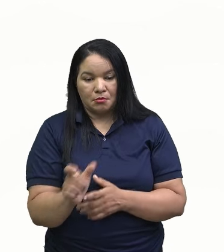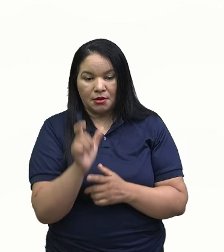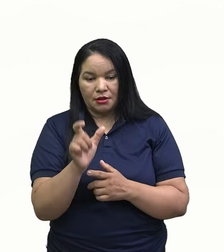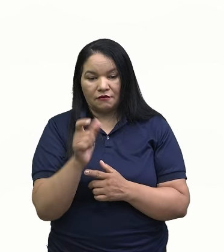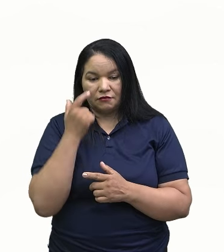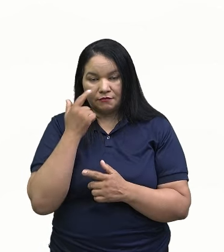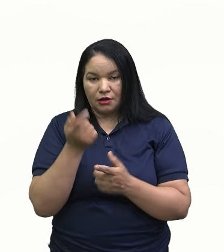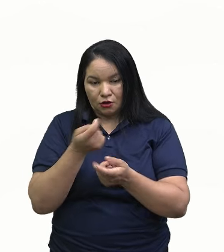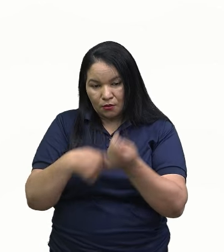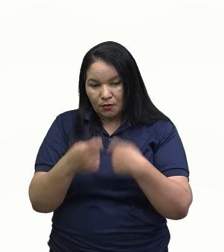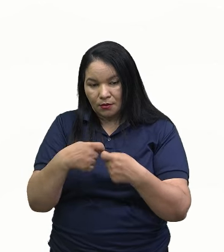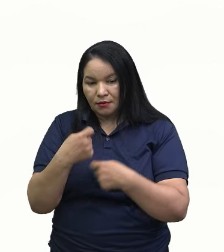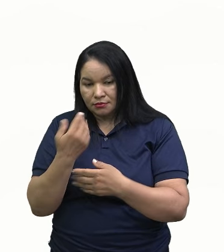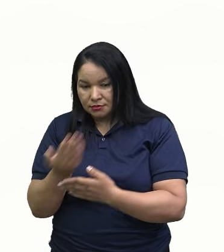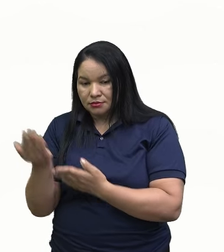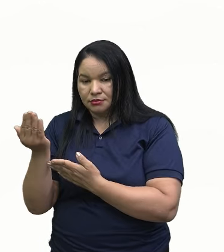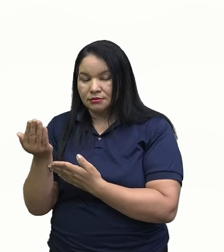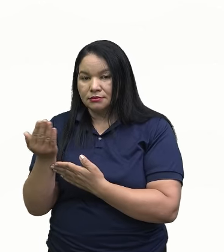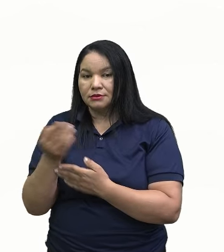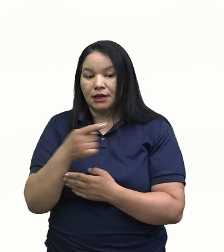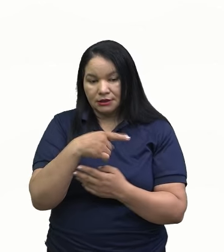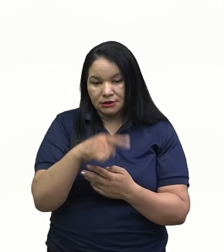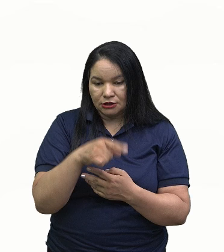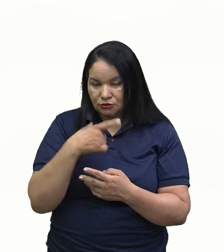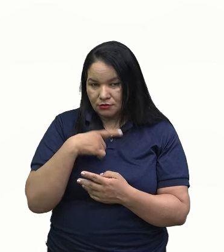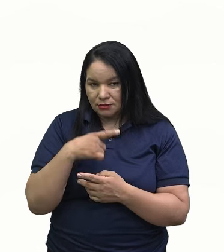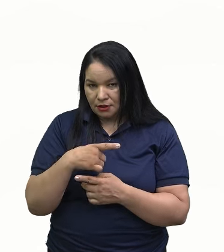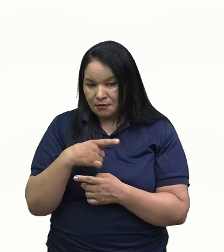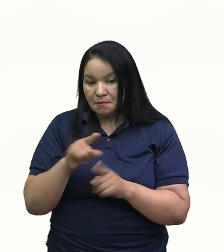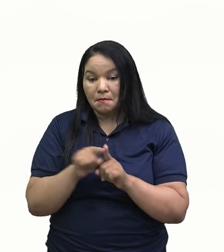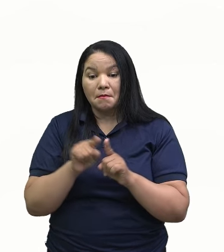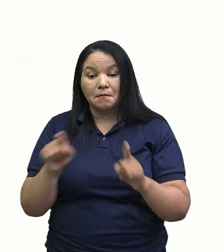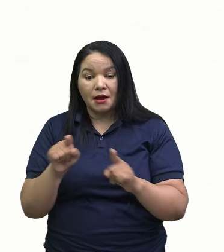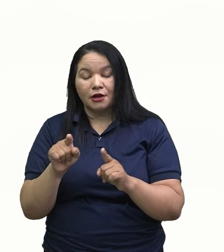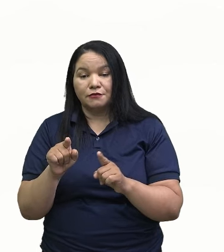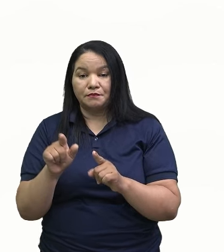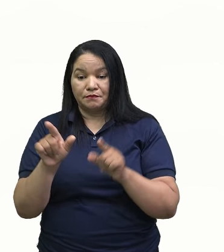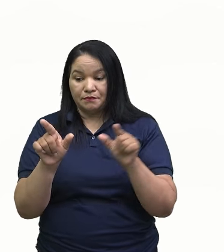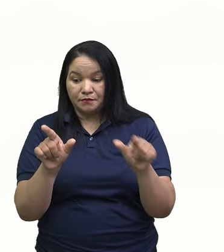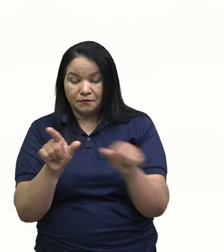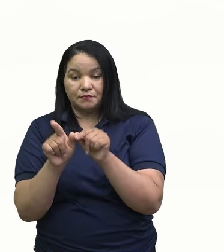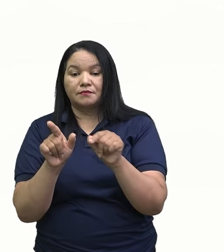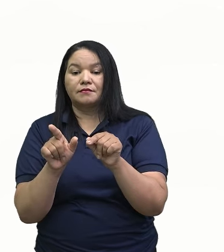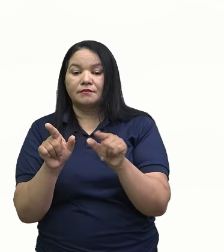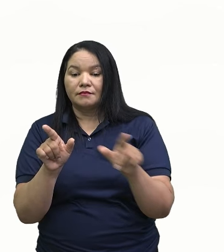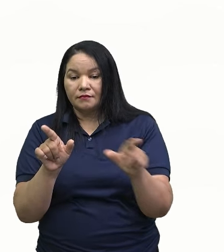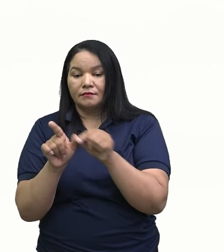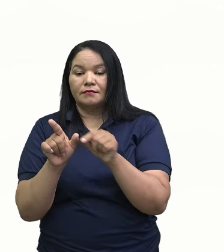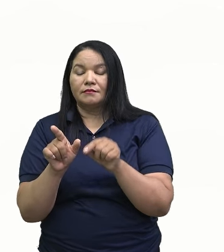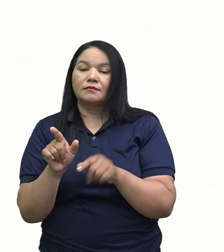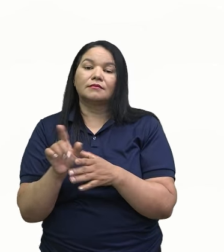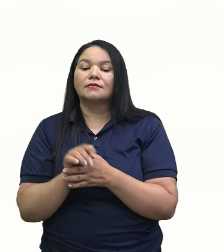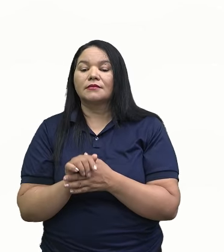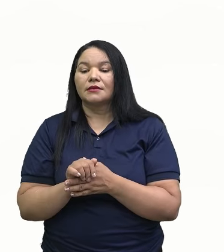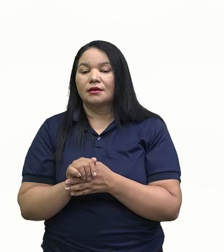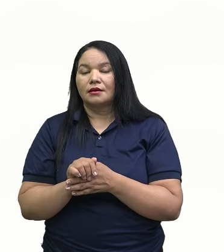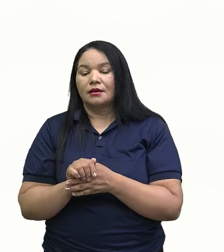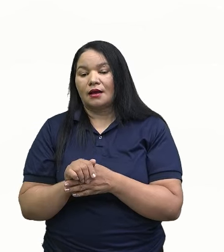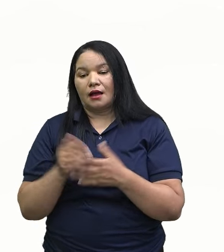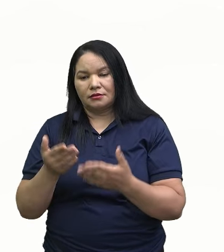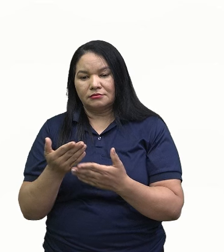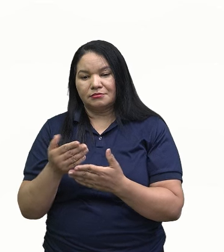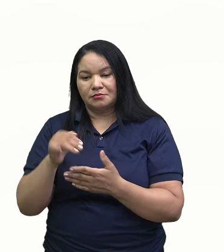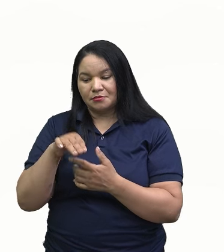tem acento. Mas aqui eu usei economicamente, eu acrescentei o sufixo mente. Por favor, não